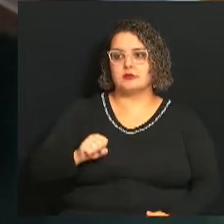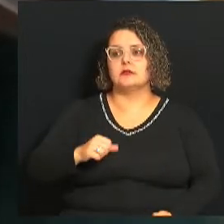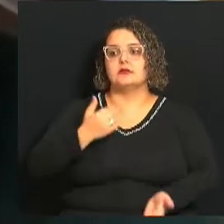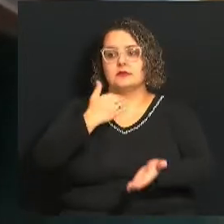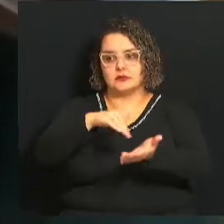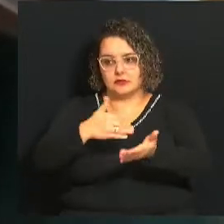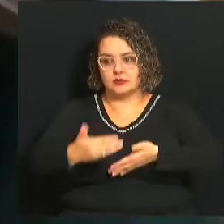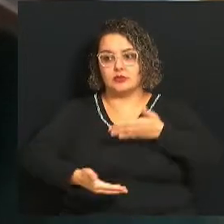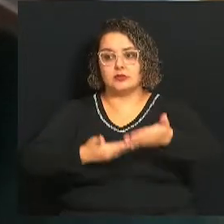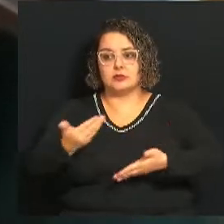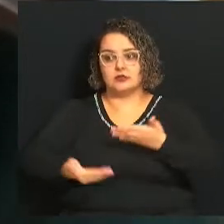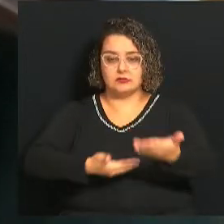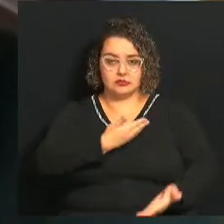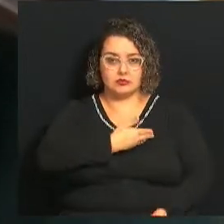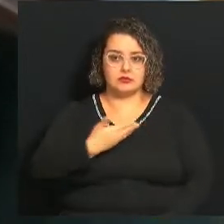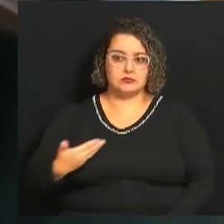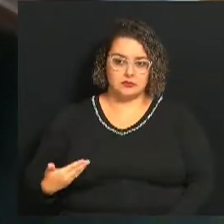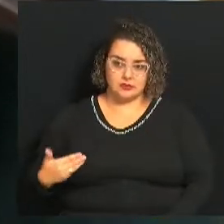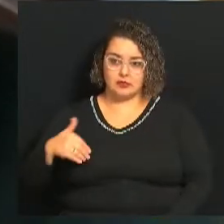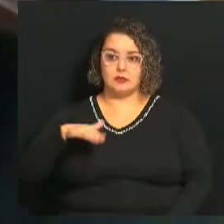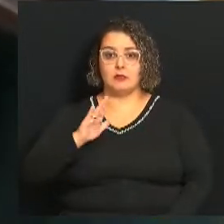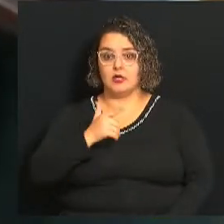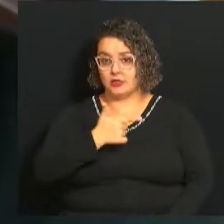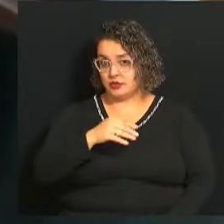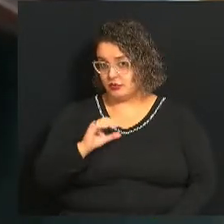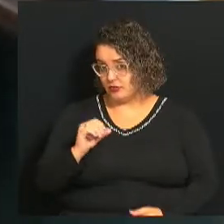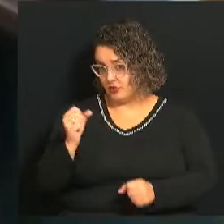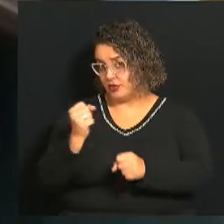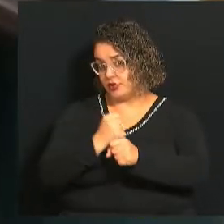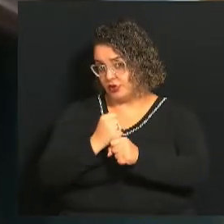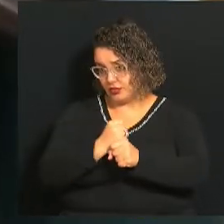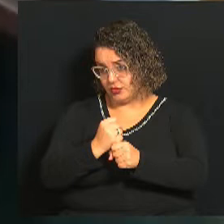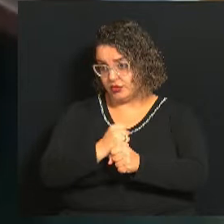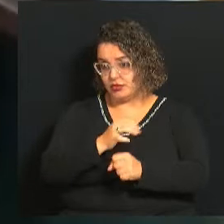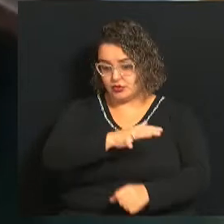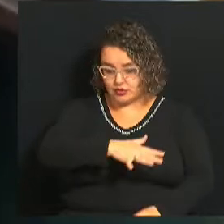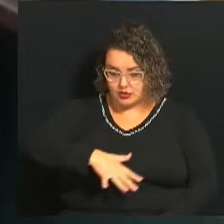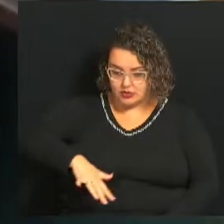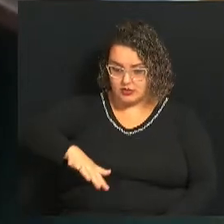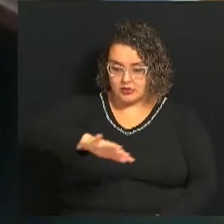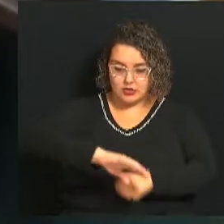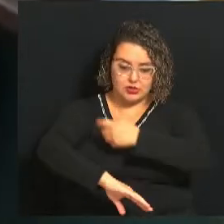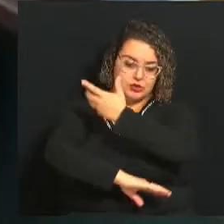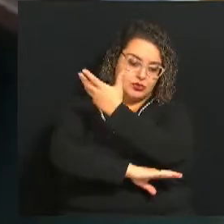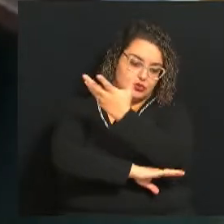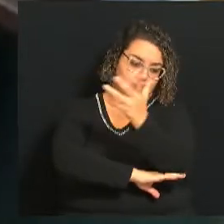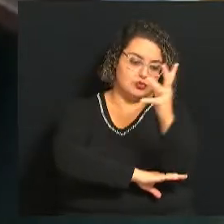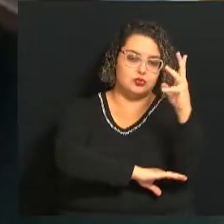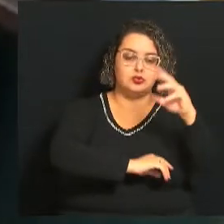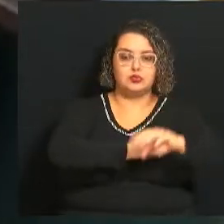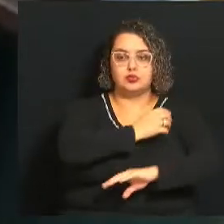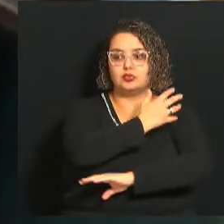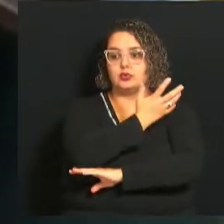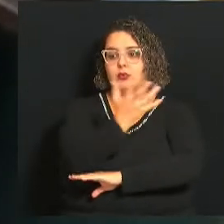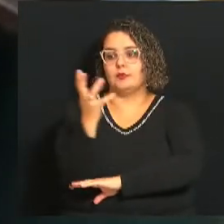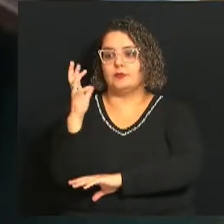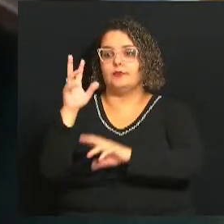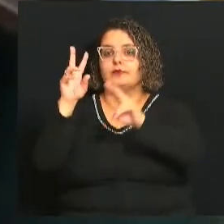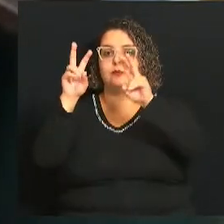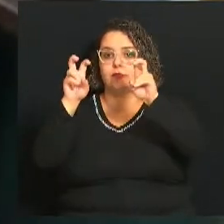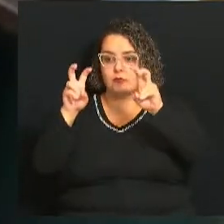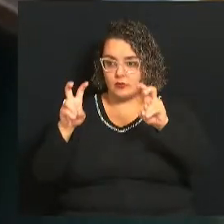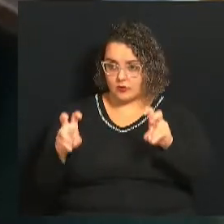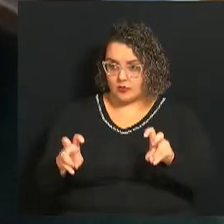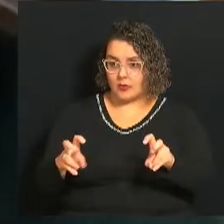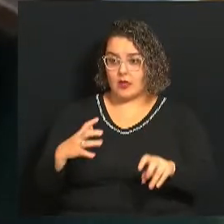mais de 20 anos, onde está essa área de arborização. É um assunto pelo qual eu